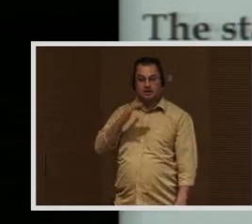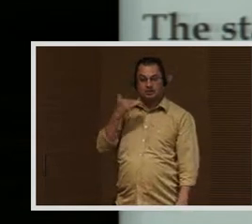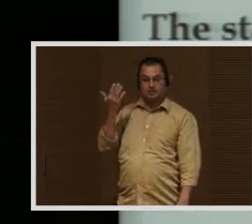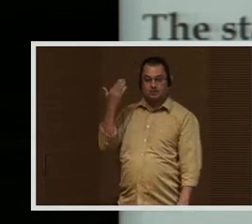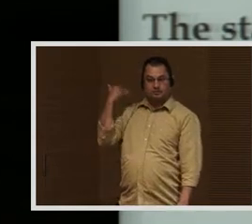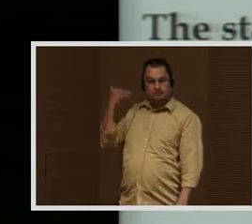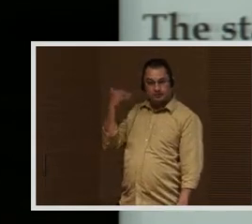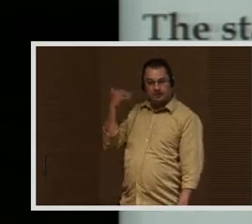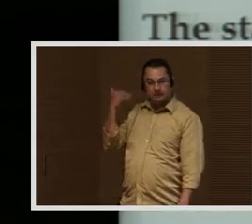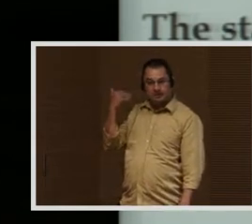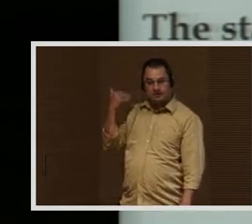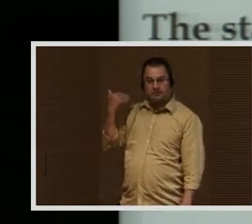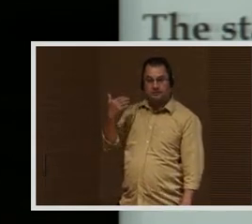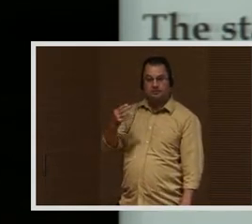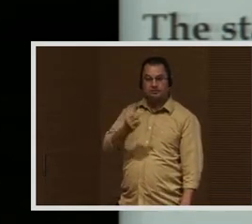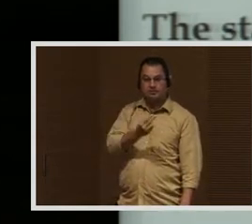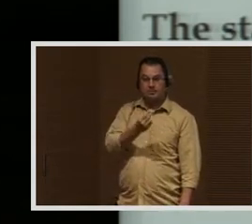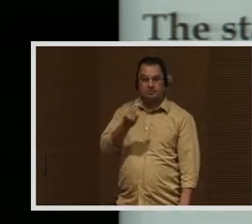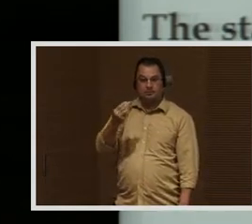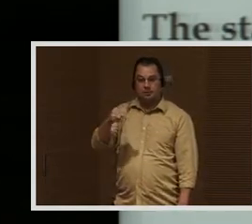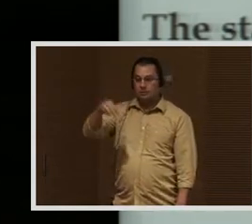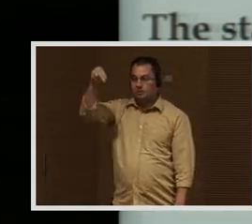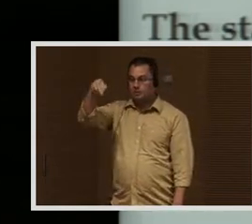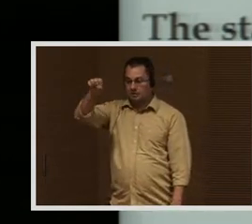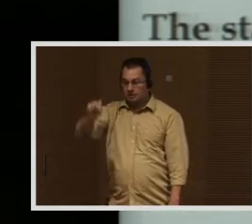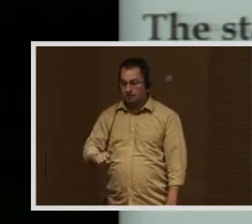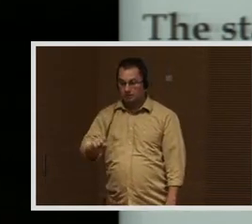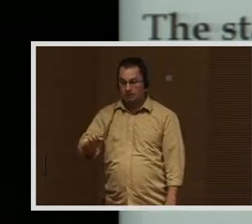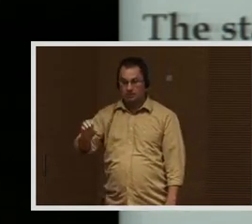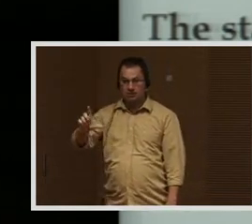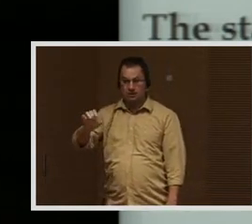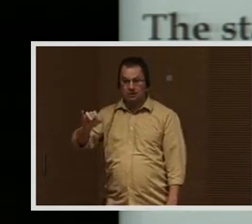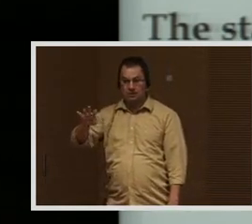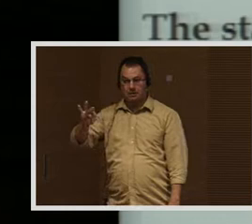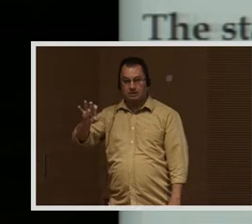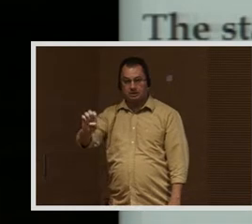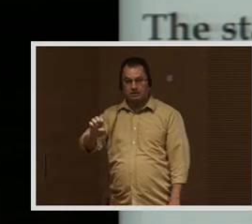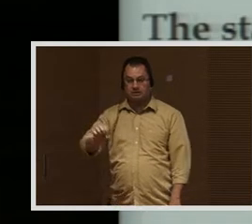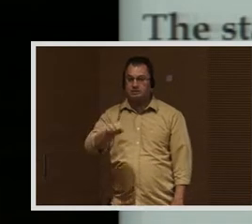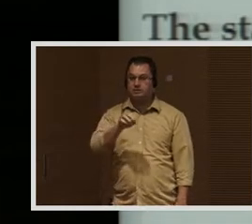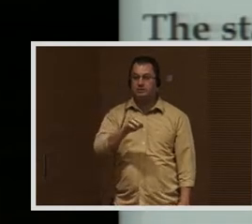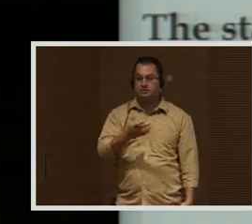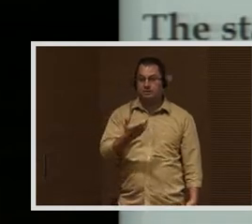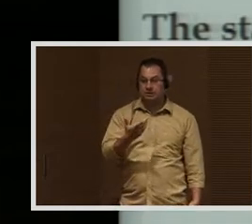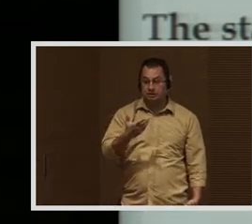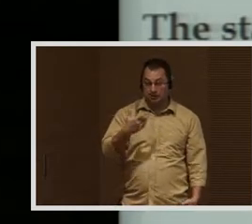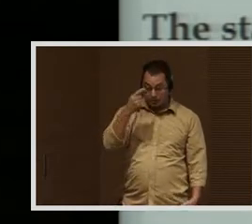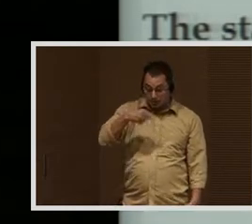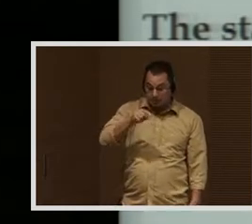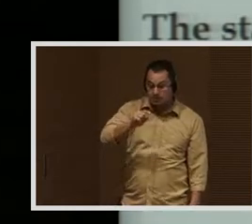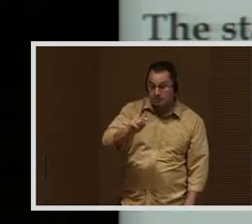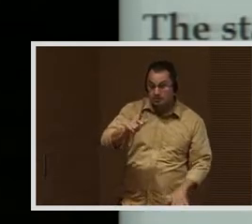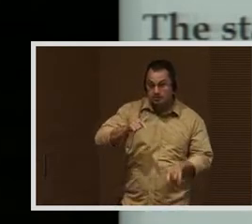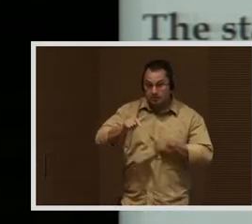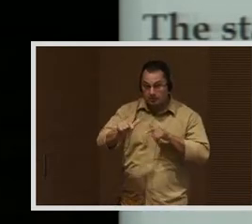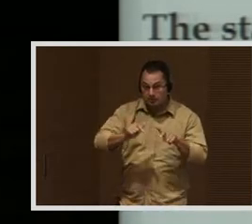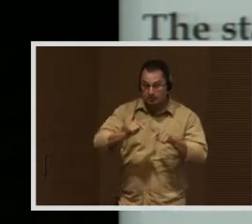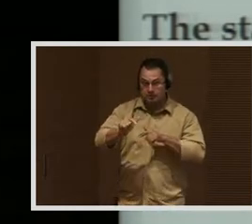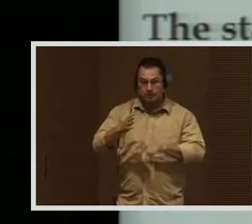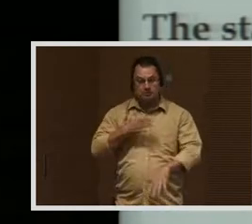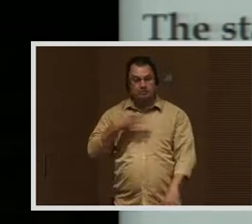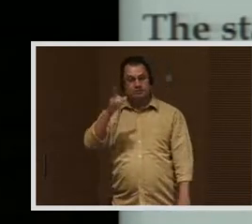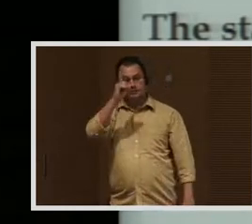week, ele era o meu norte, meu sul, meu leste, moon, meu oeste. Midnight, minha semana de trabalho, talk, meu